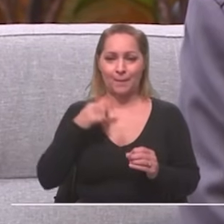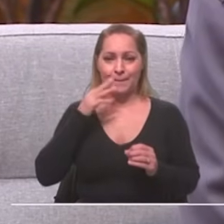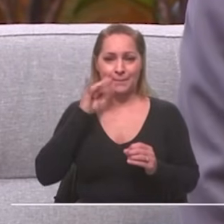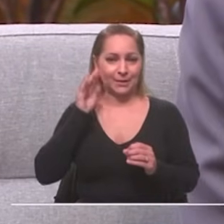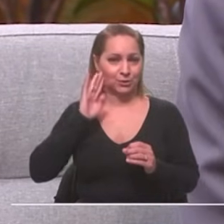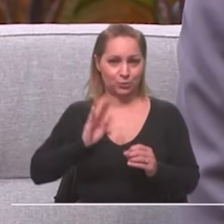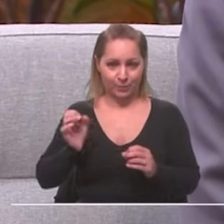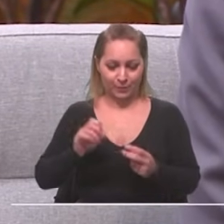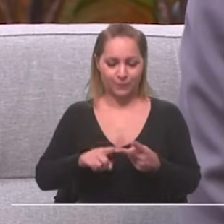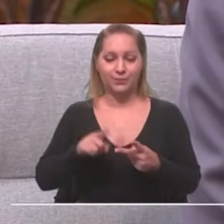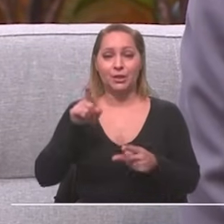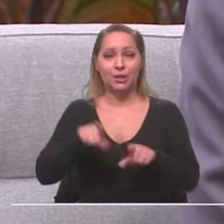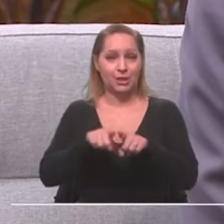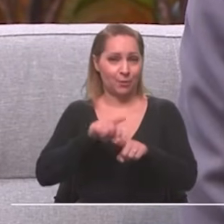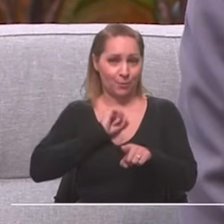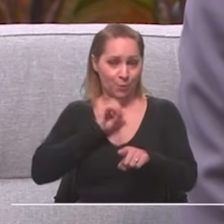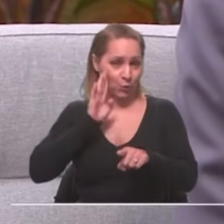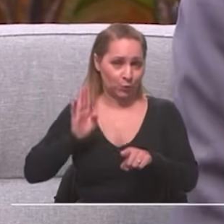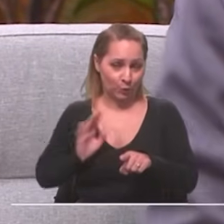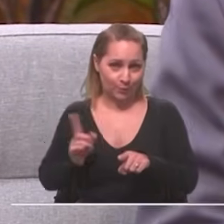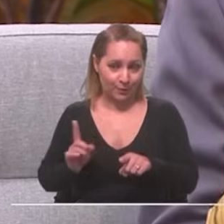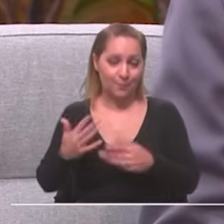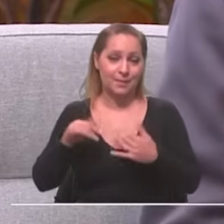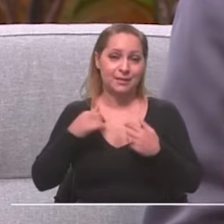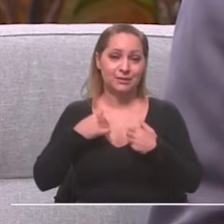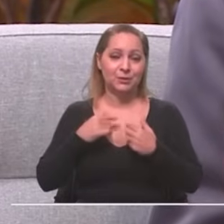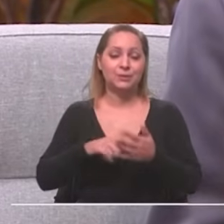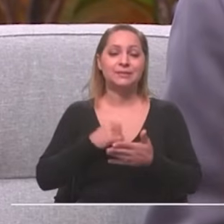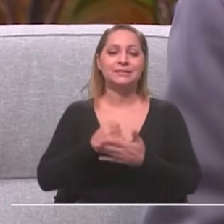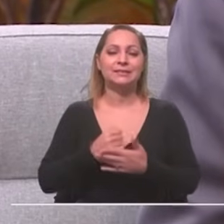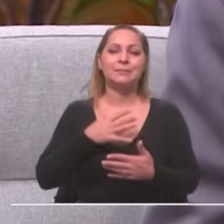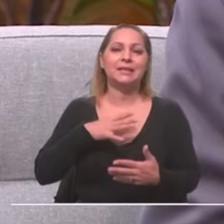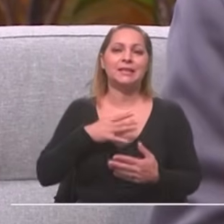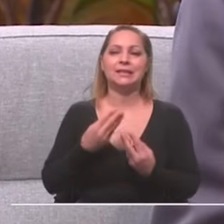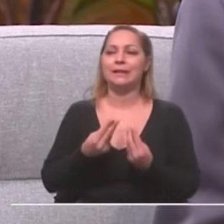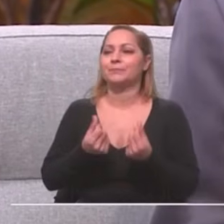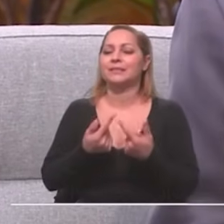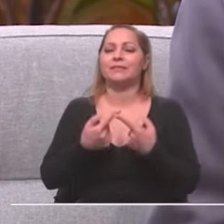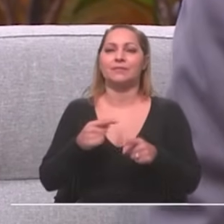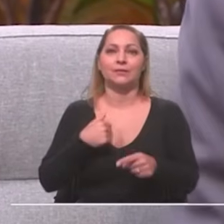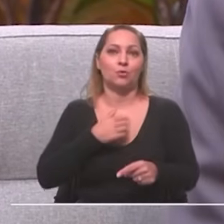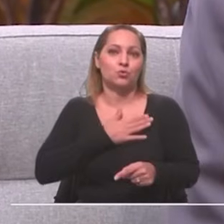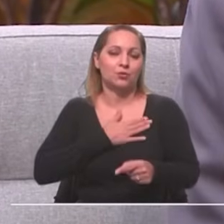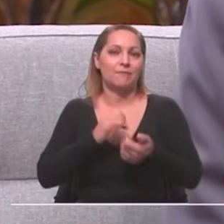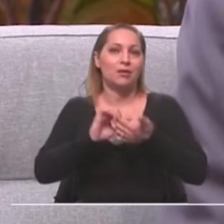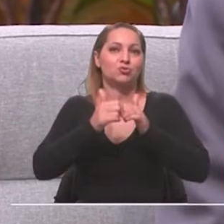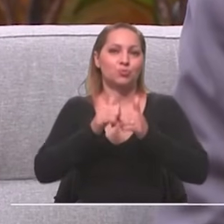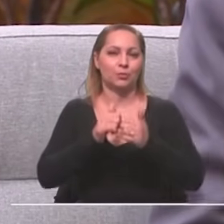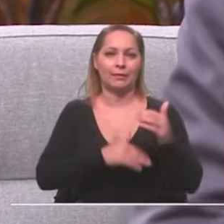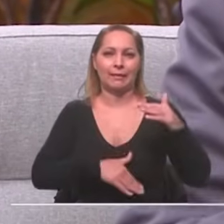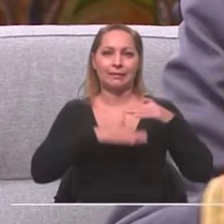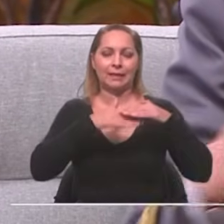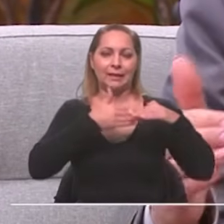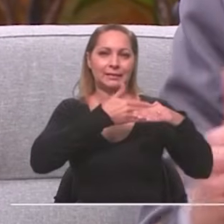também não, mas surgiu também porque eu sempre gostei de alguma coisa diferente, gostava muito de desporto, até o 12º